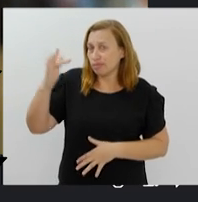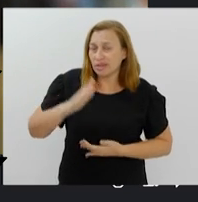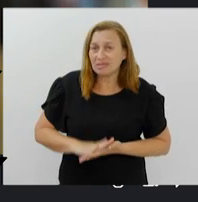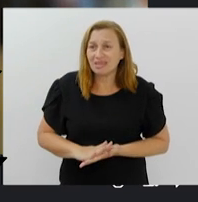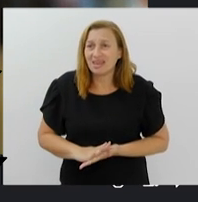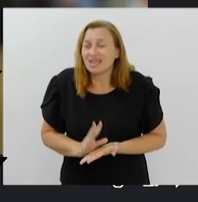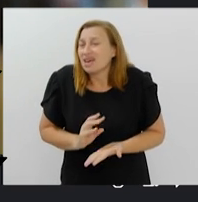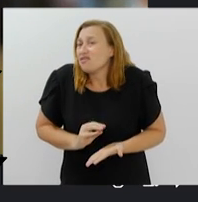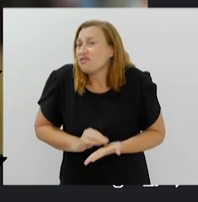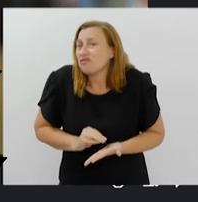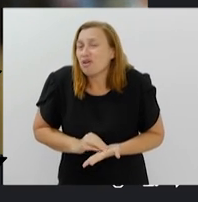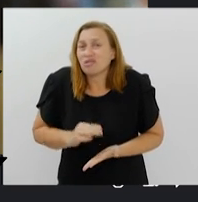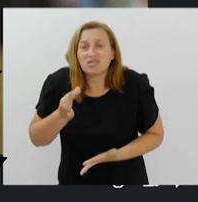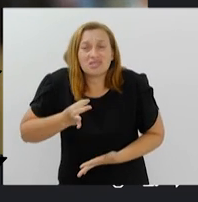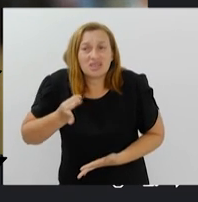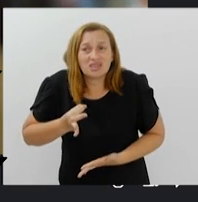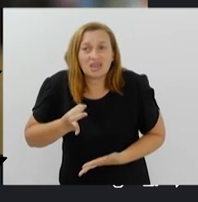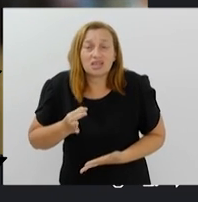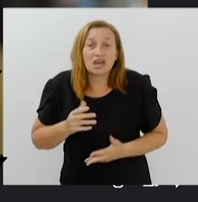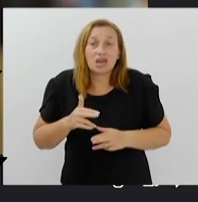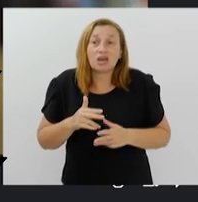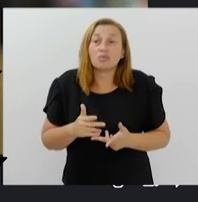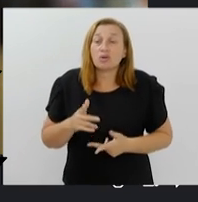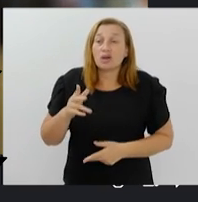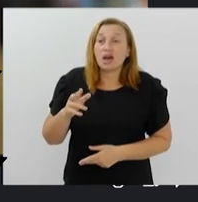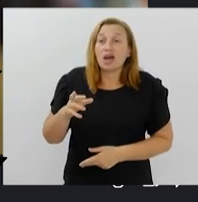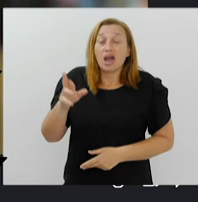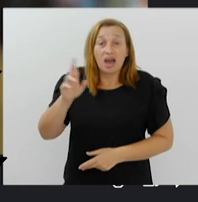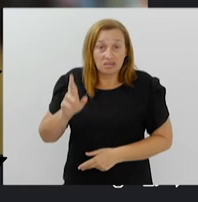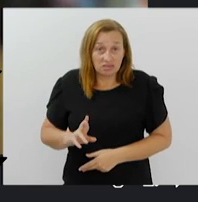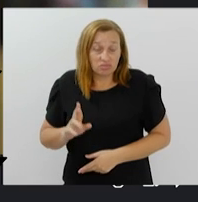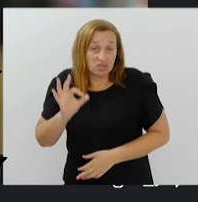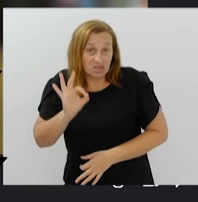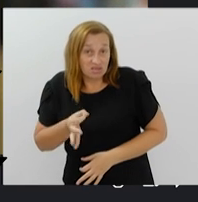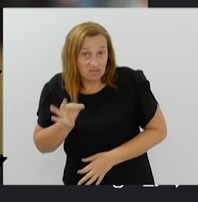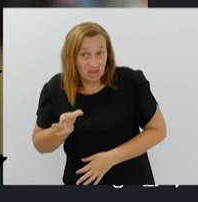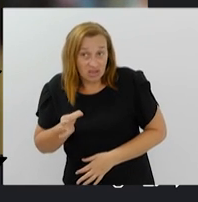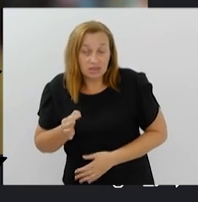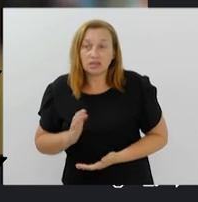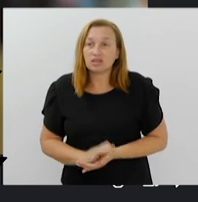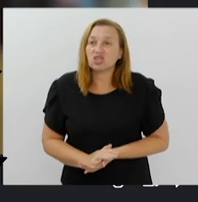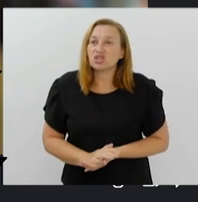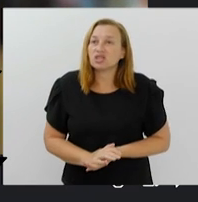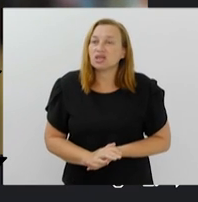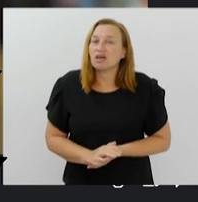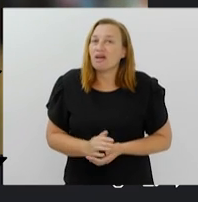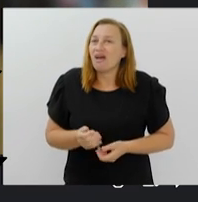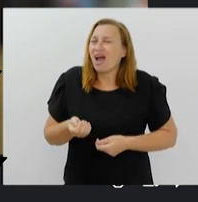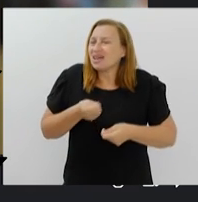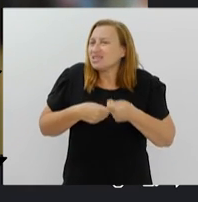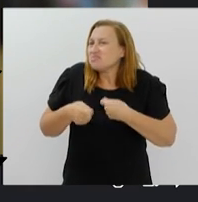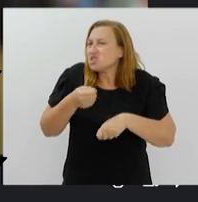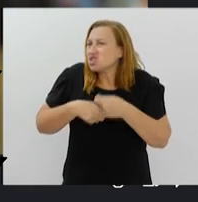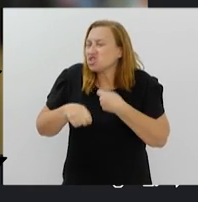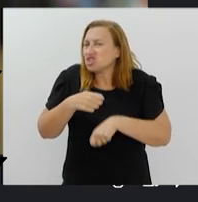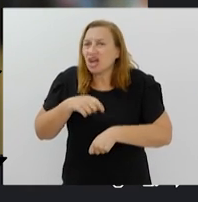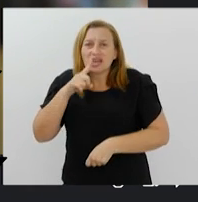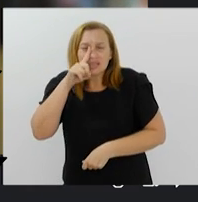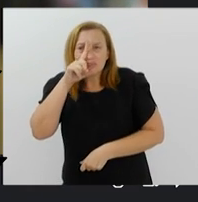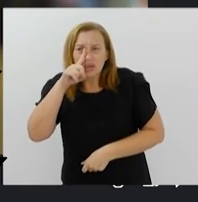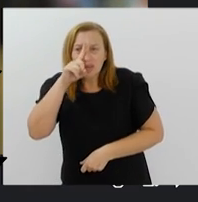incerteza ela é a própria razão de ser deste mercado né gerenciar esses riscos é a atribuição das